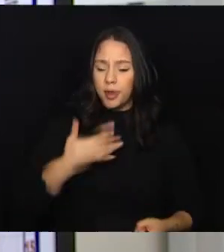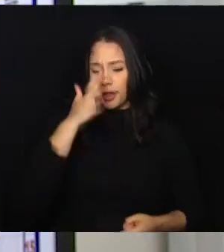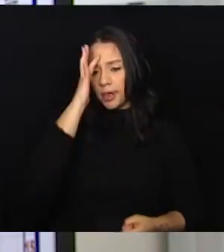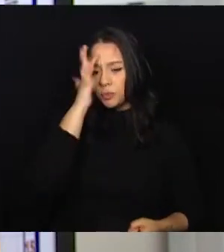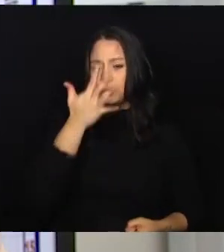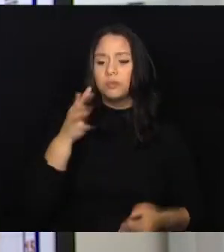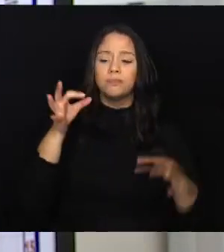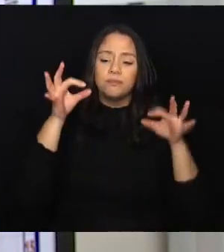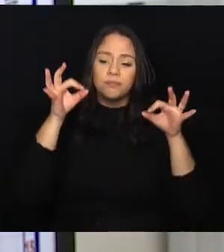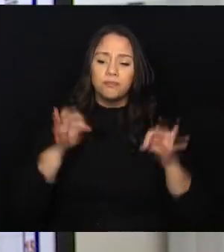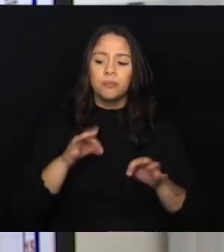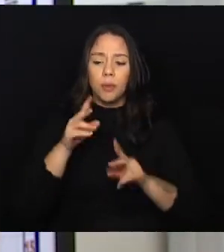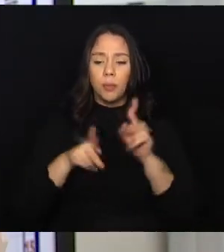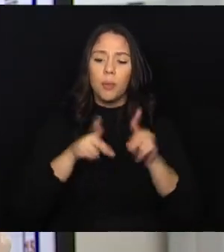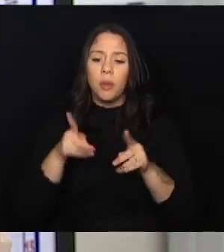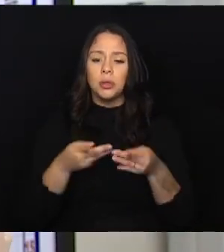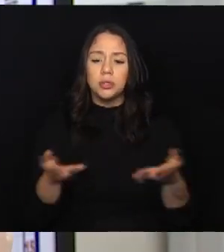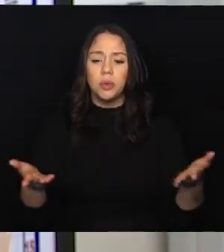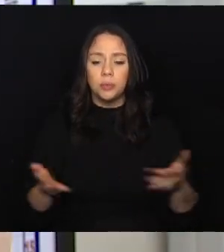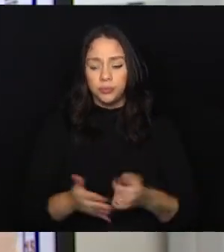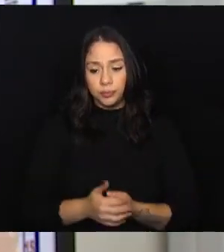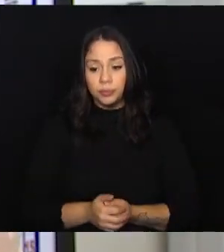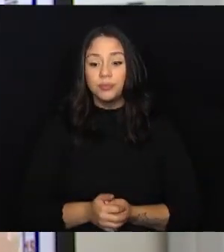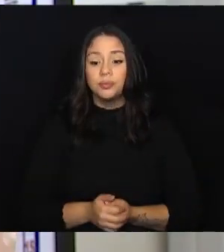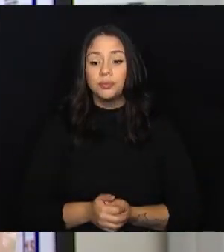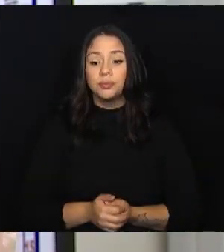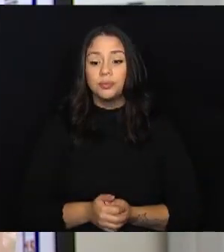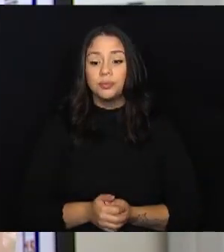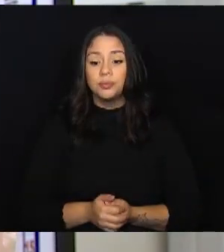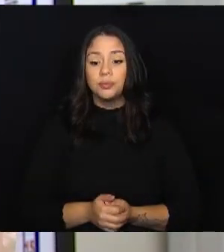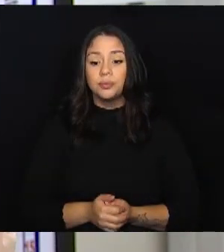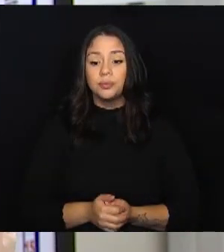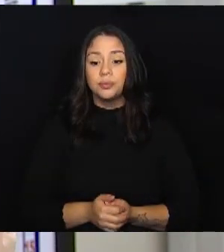uma política pública eficaz e eficiente para a população